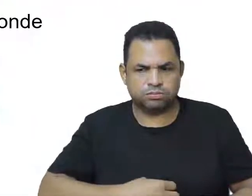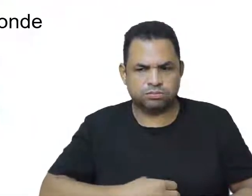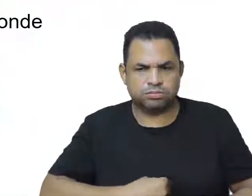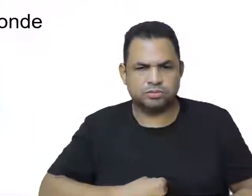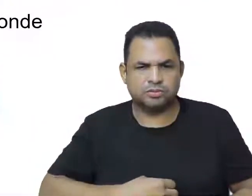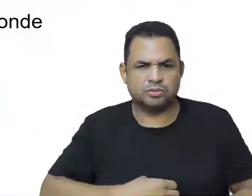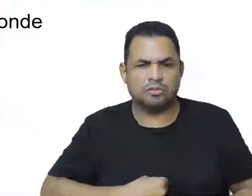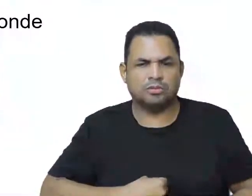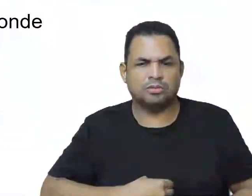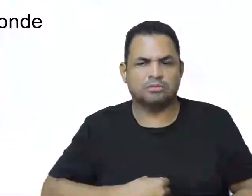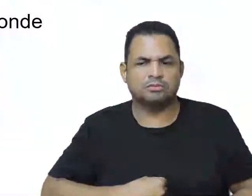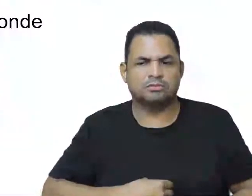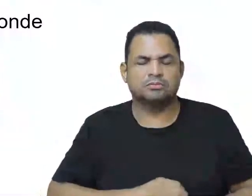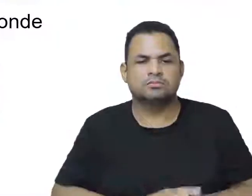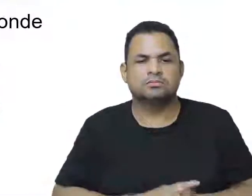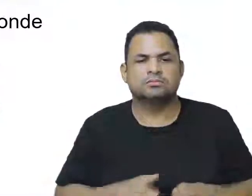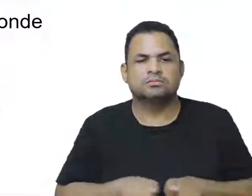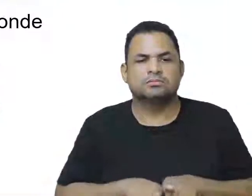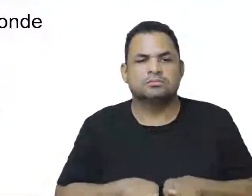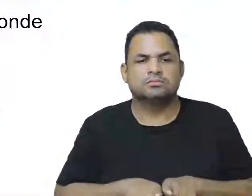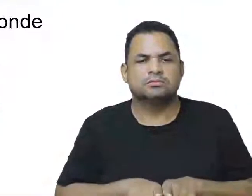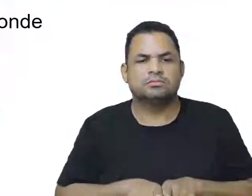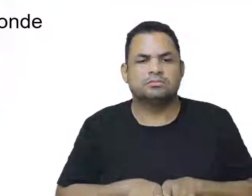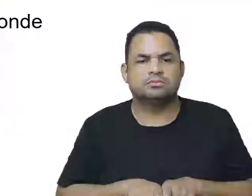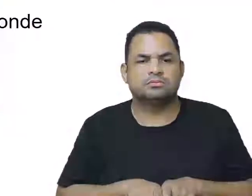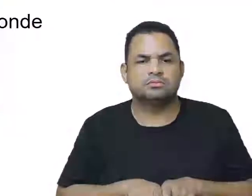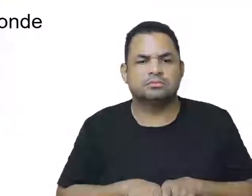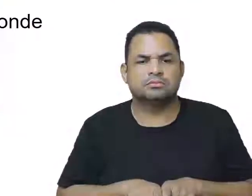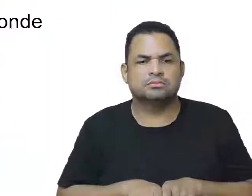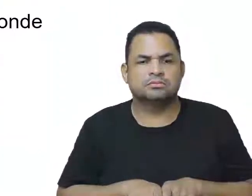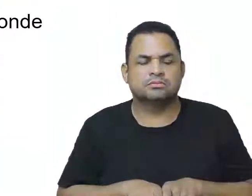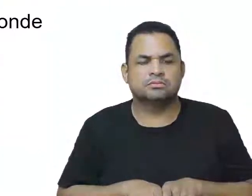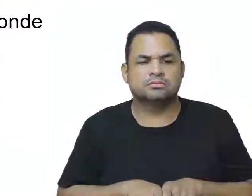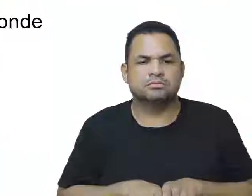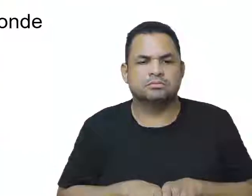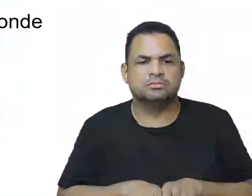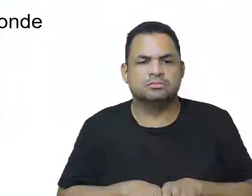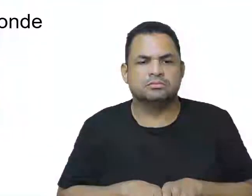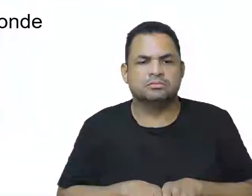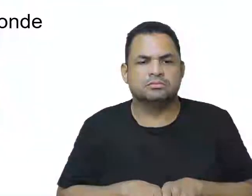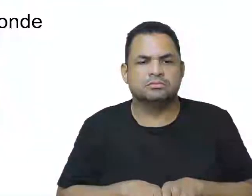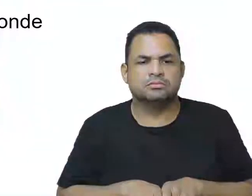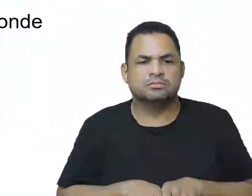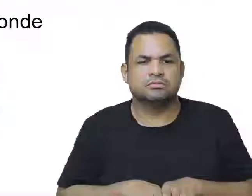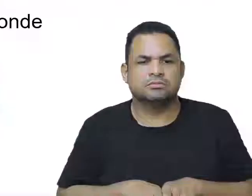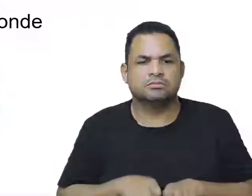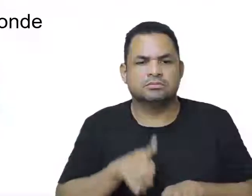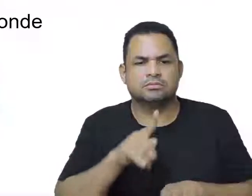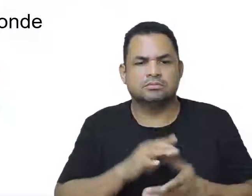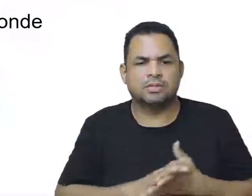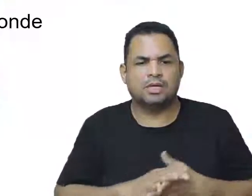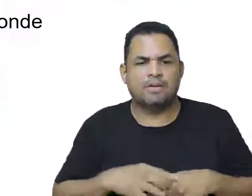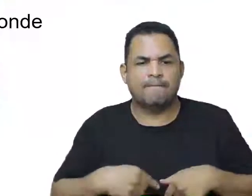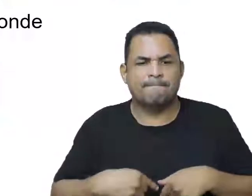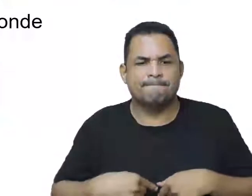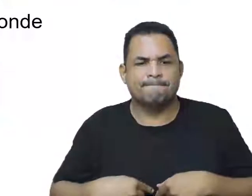tá? Bem aqui, por trás do estômago, a gente tem o pâncreas, que é